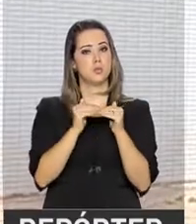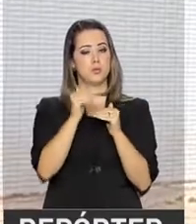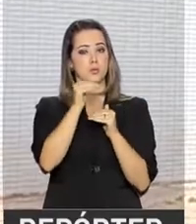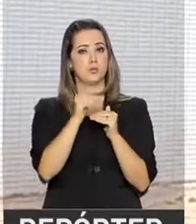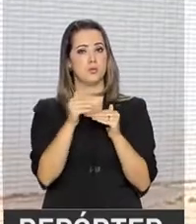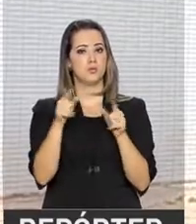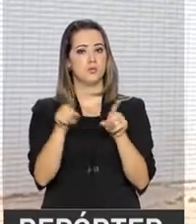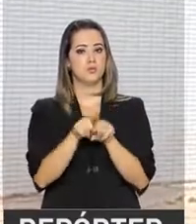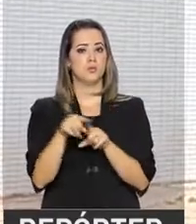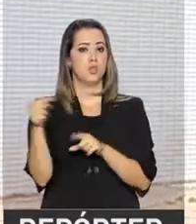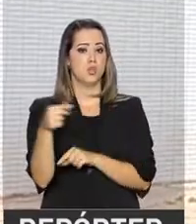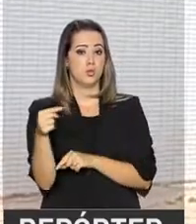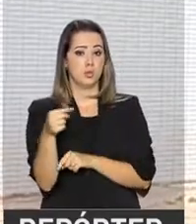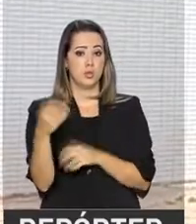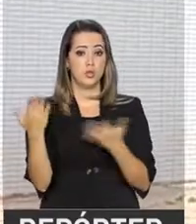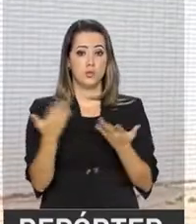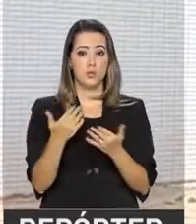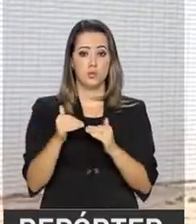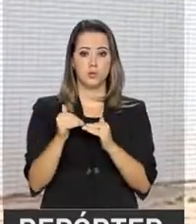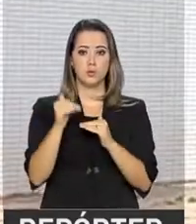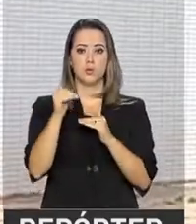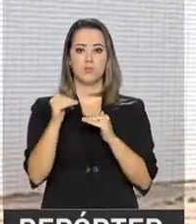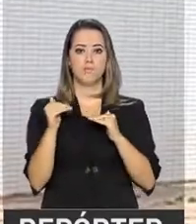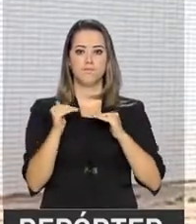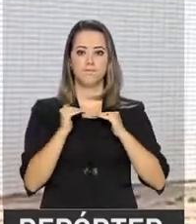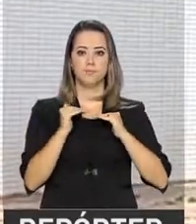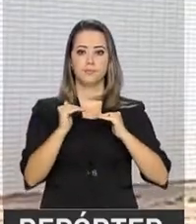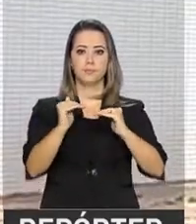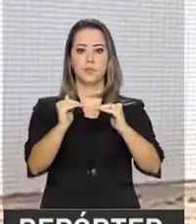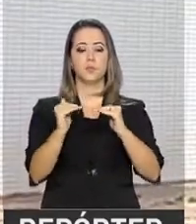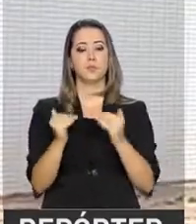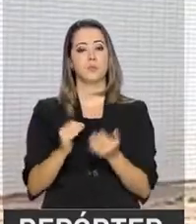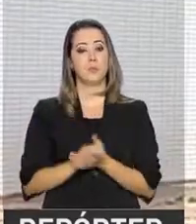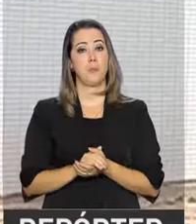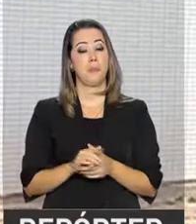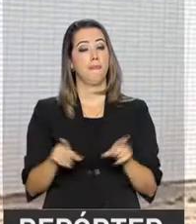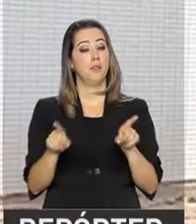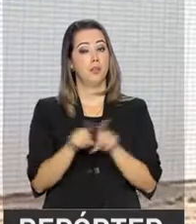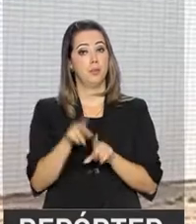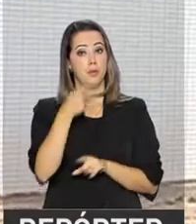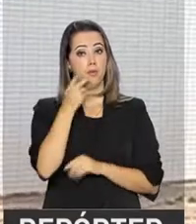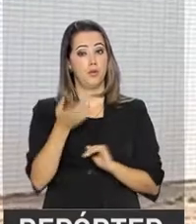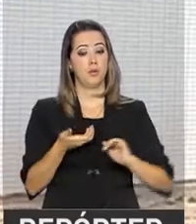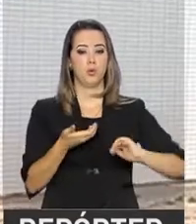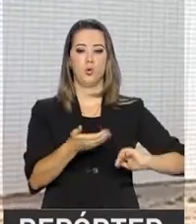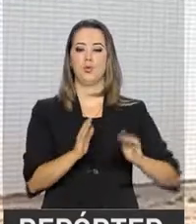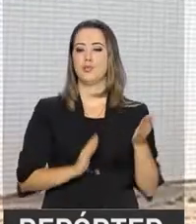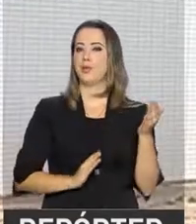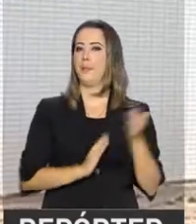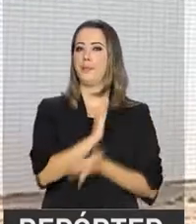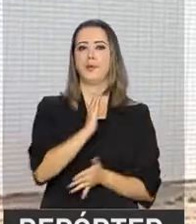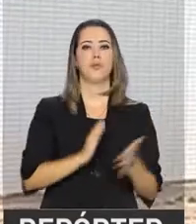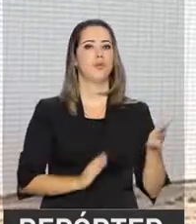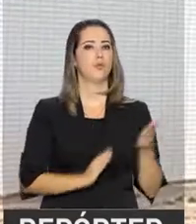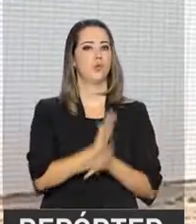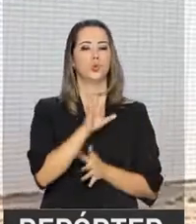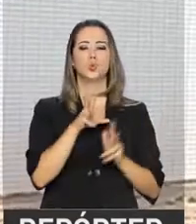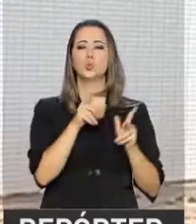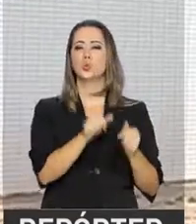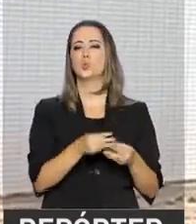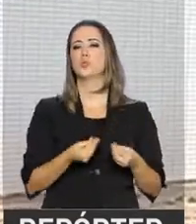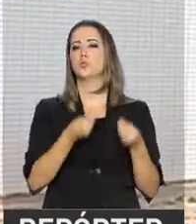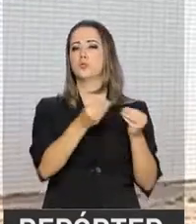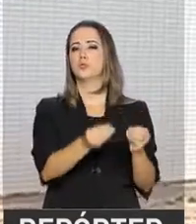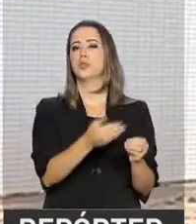rating do brasil de negativo para estável meirelles também falou que o congresso aprovou todas as medidas encaminhadas pelo governo